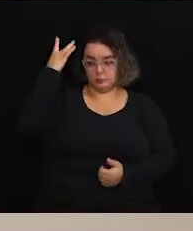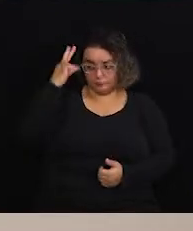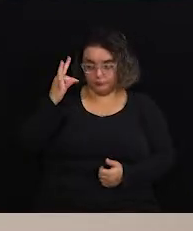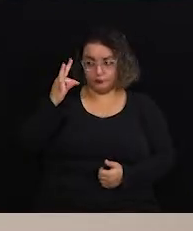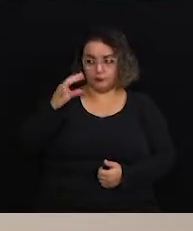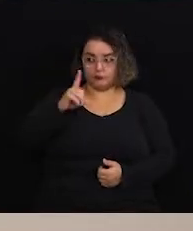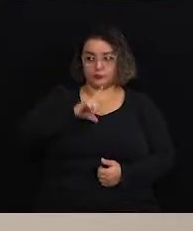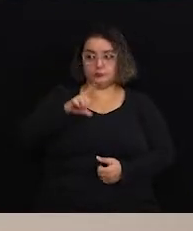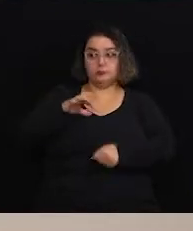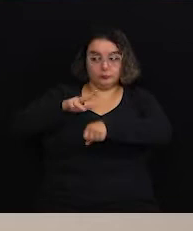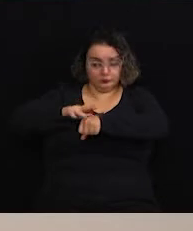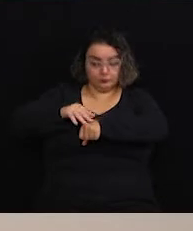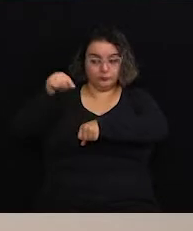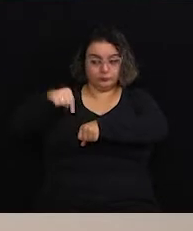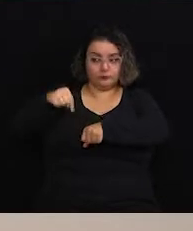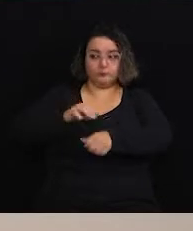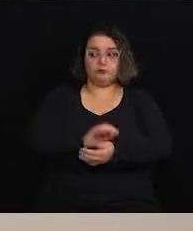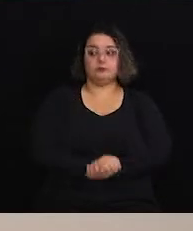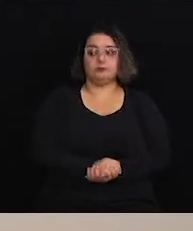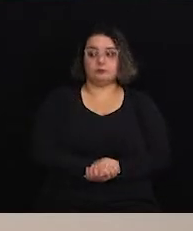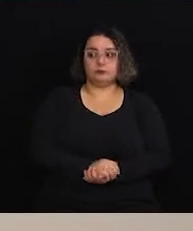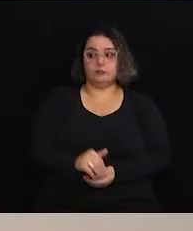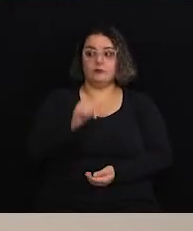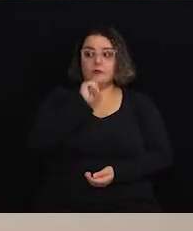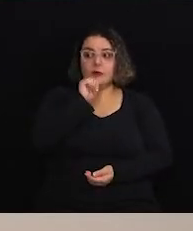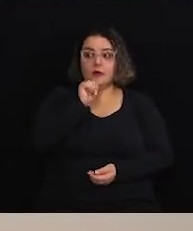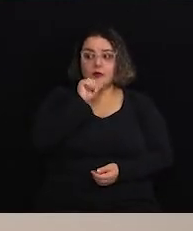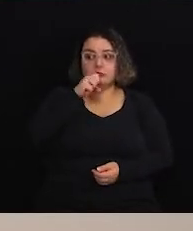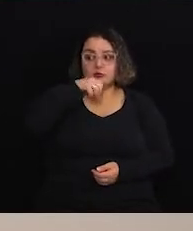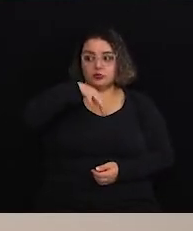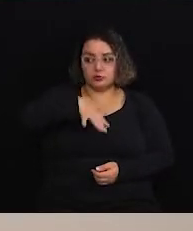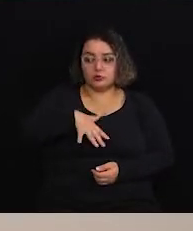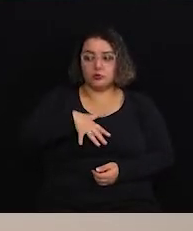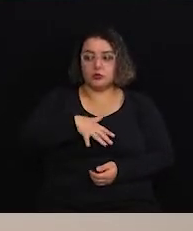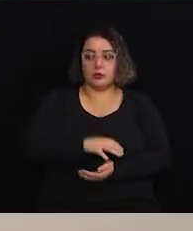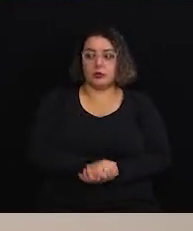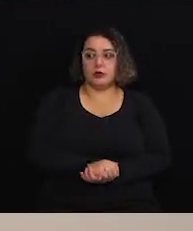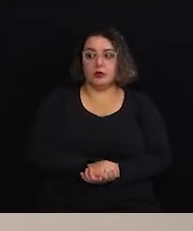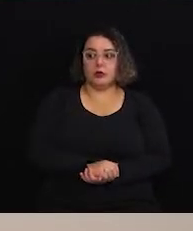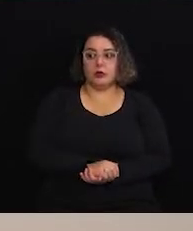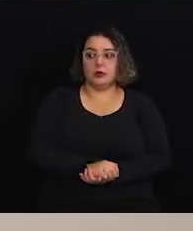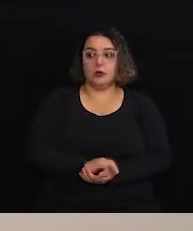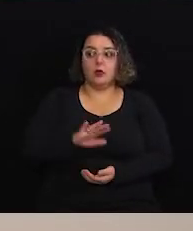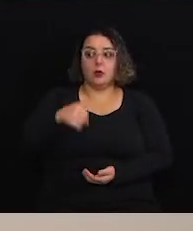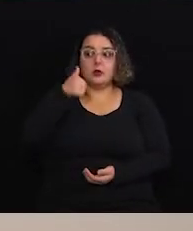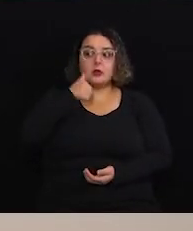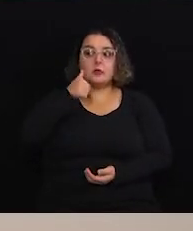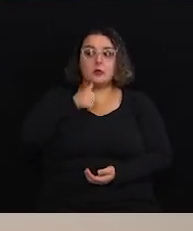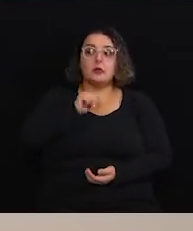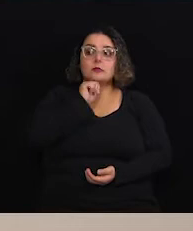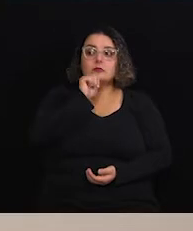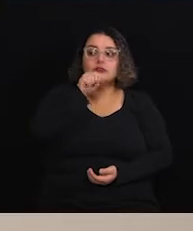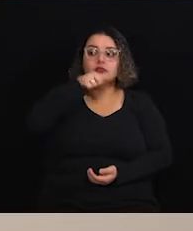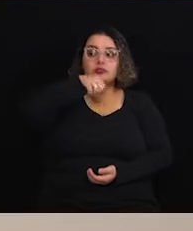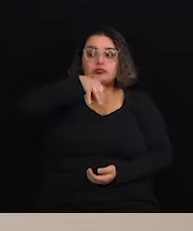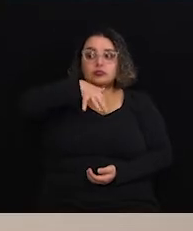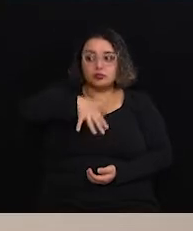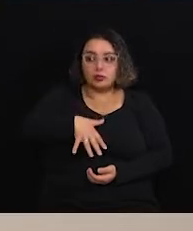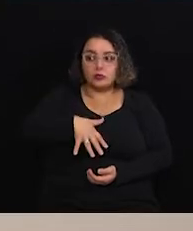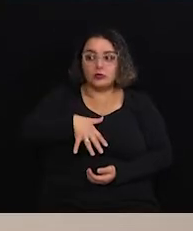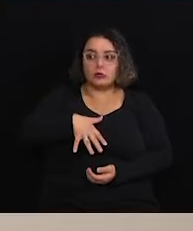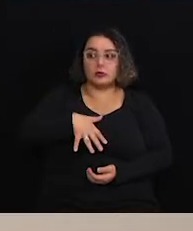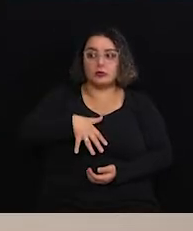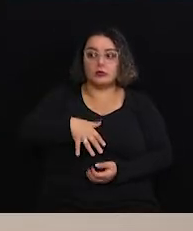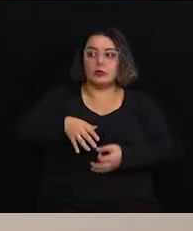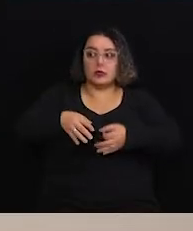pode ter endometriose é que durante a menstruação, né, toda vez que a mulher menstrua, esse sangue, além de ele sair